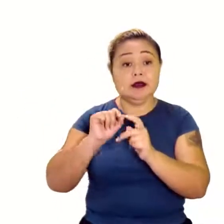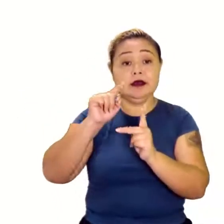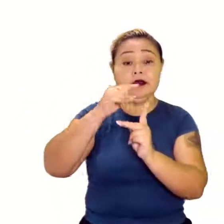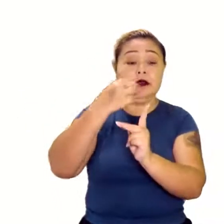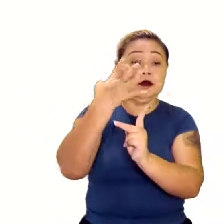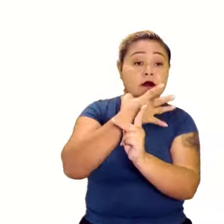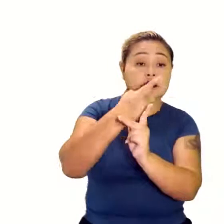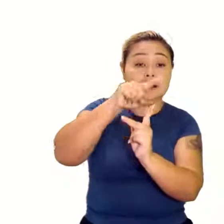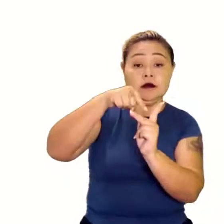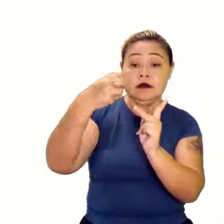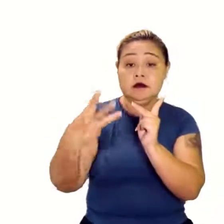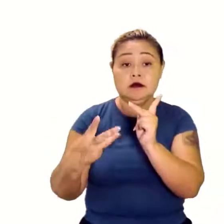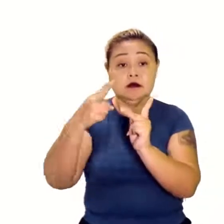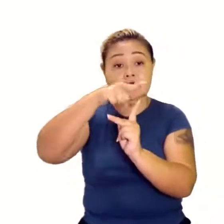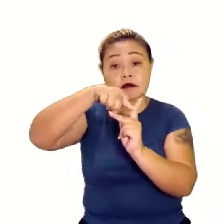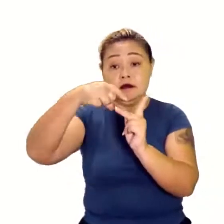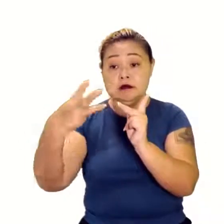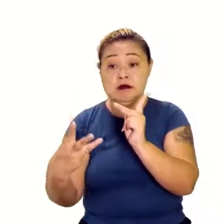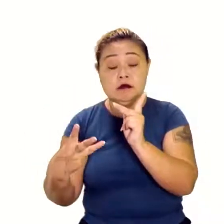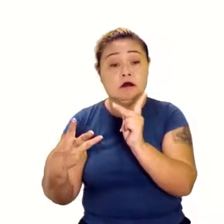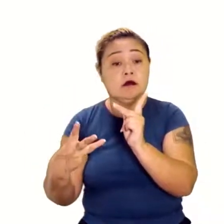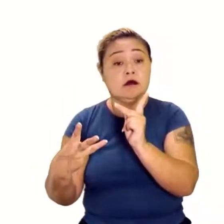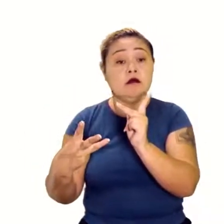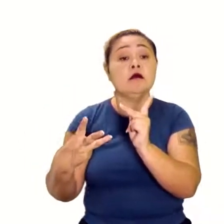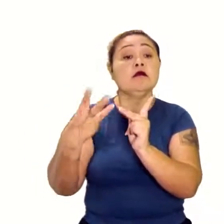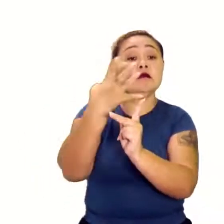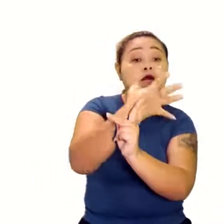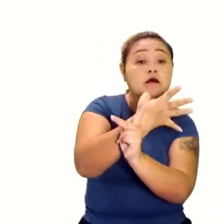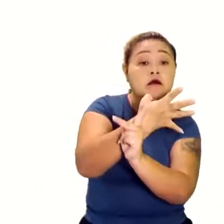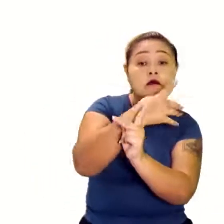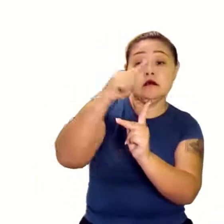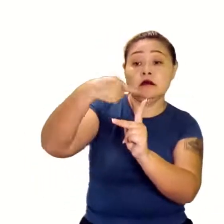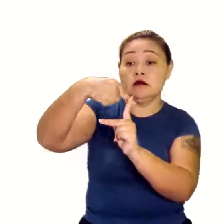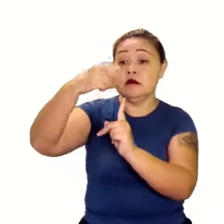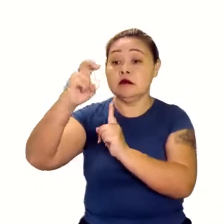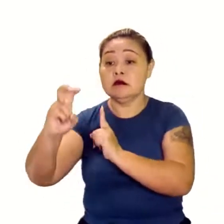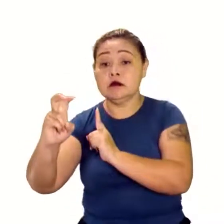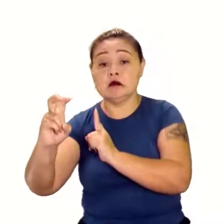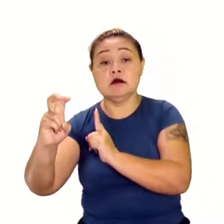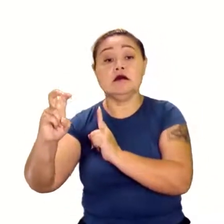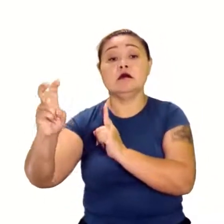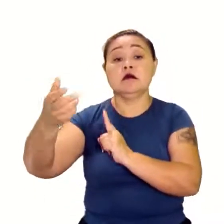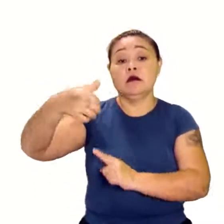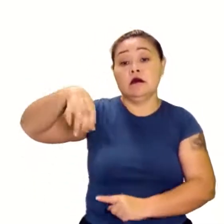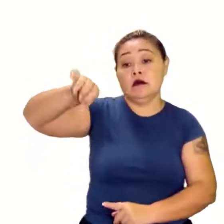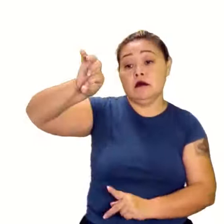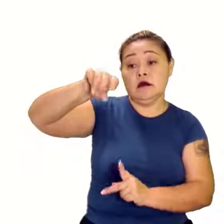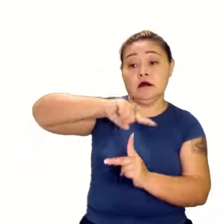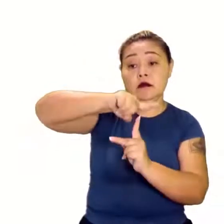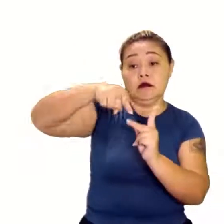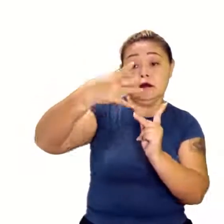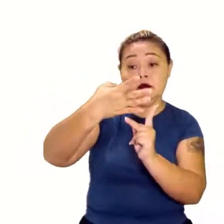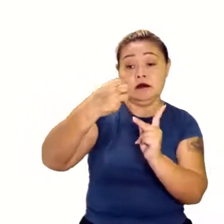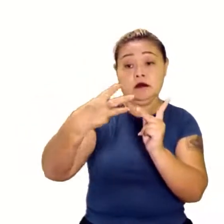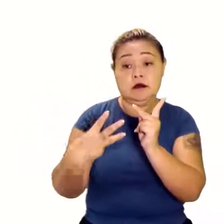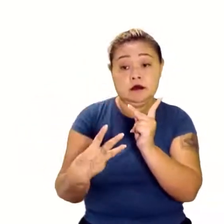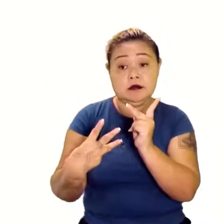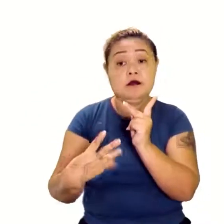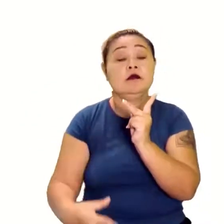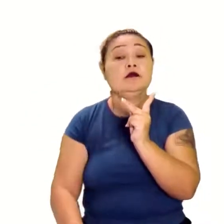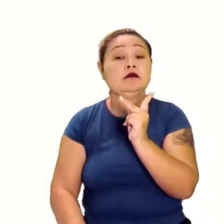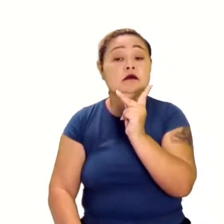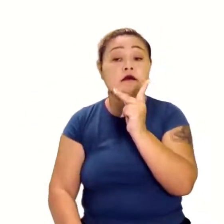de 3. Aqui também é raiz quarta de 3. Então, 4 raiz quarta de 3 mais 5 raiz quarta de 3. 9 raiz quartas